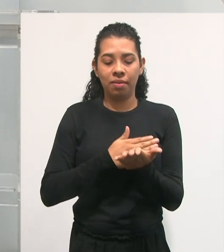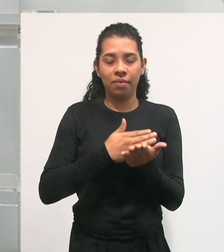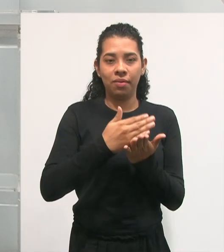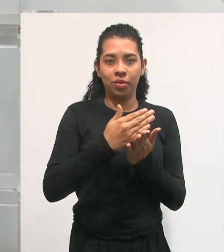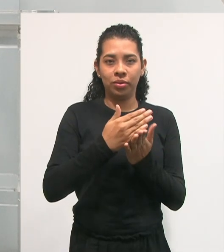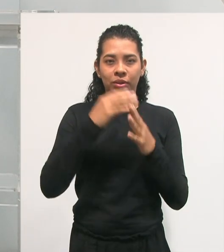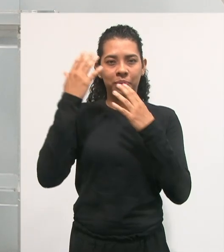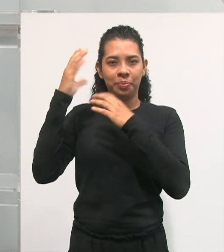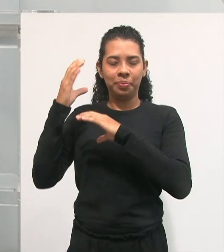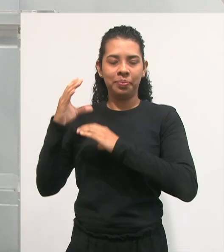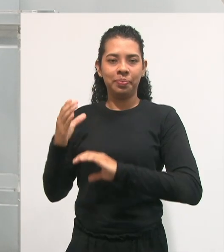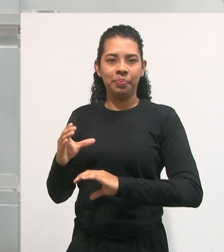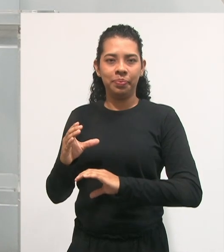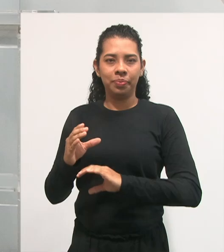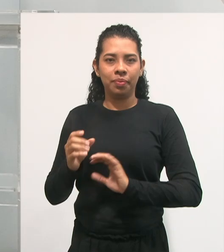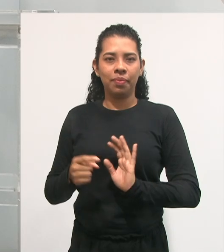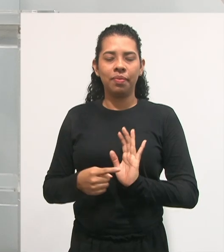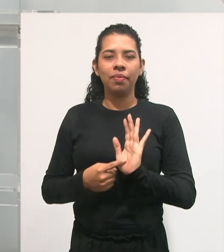slide,